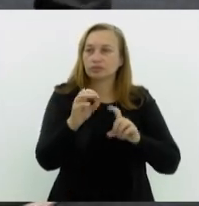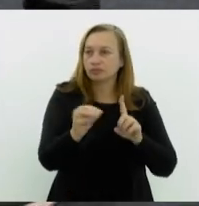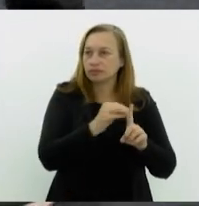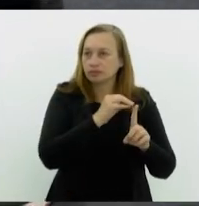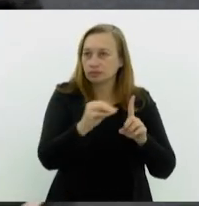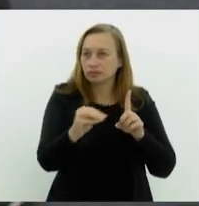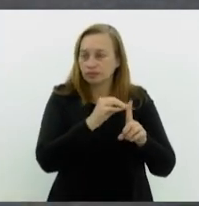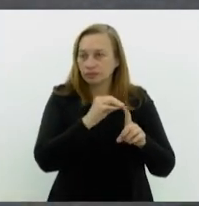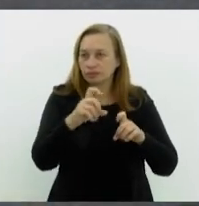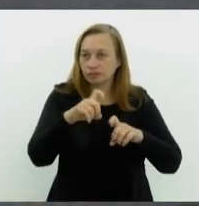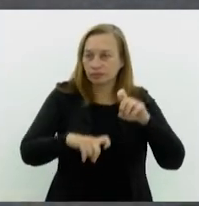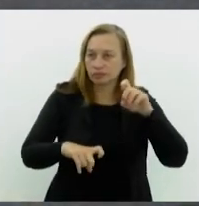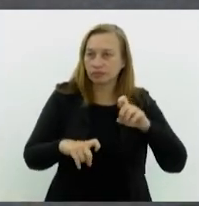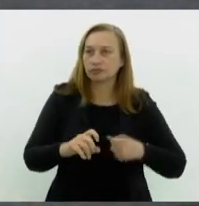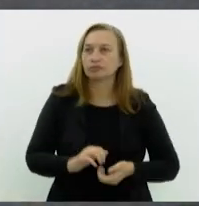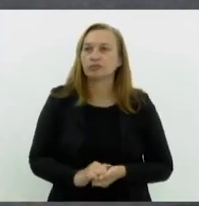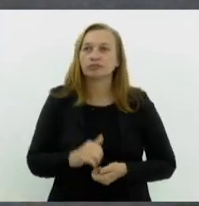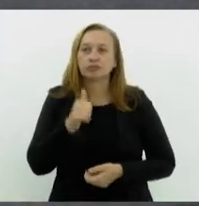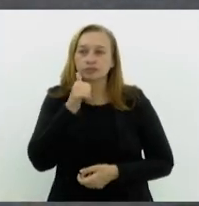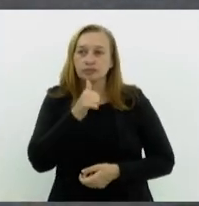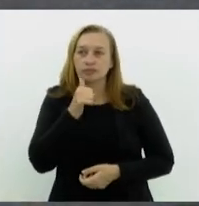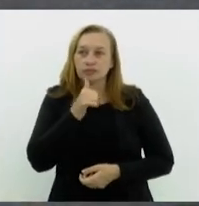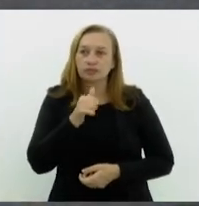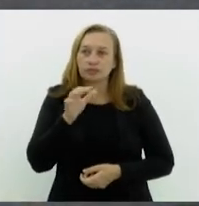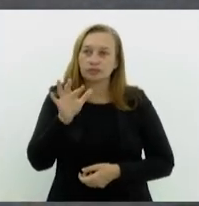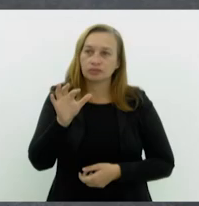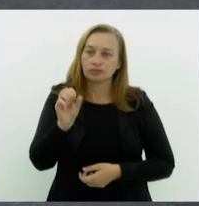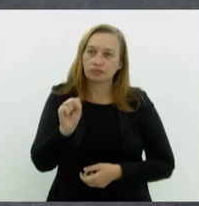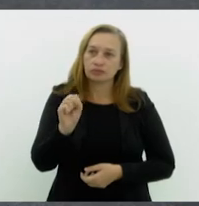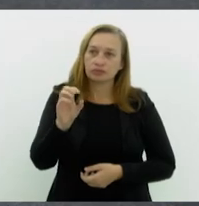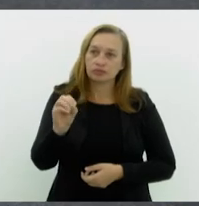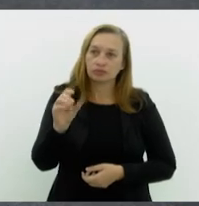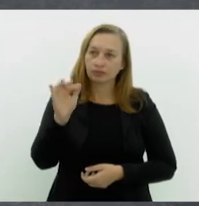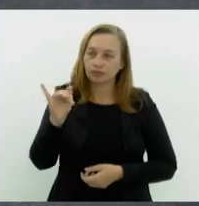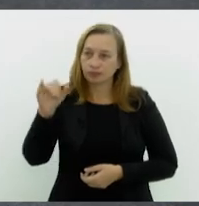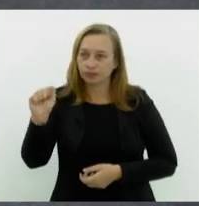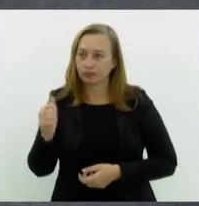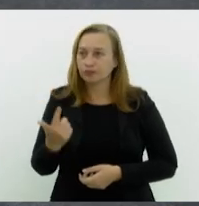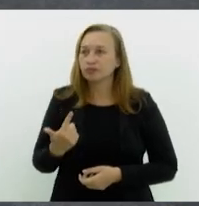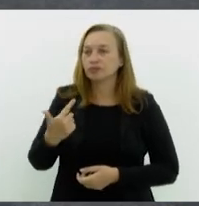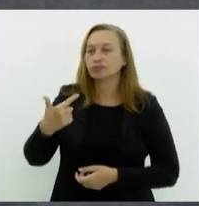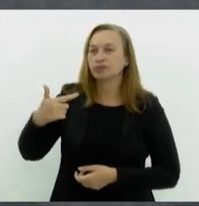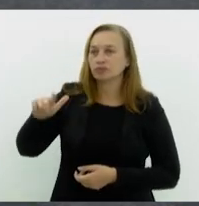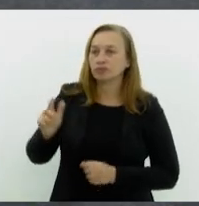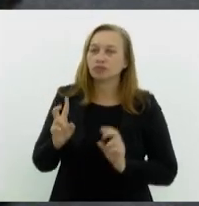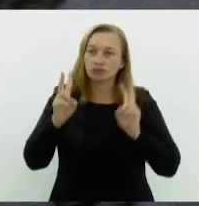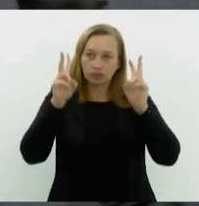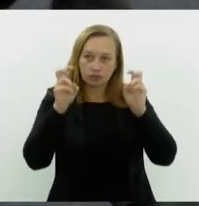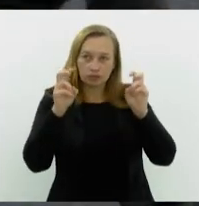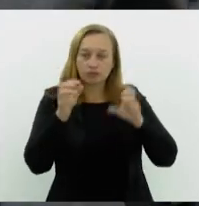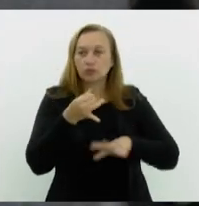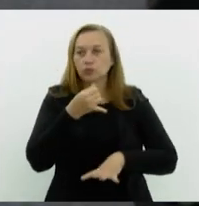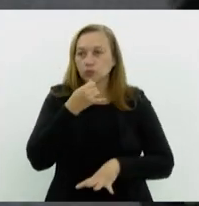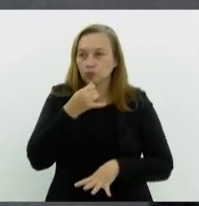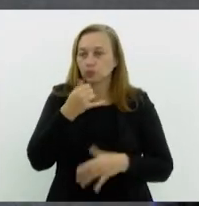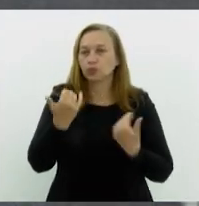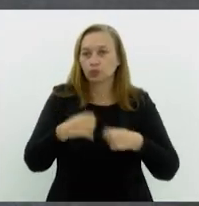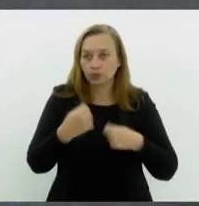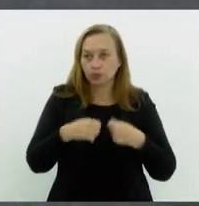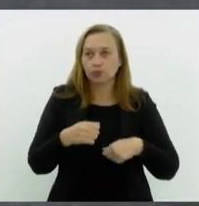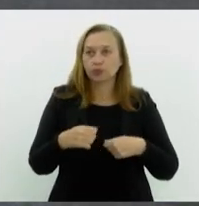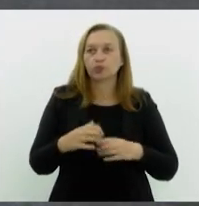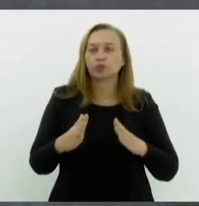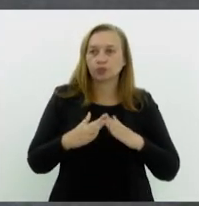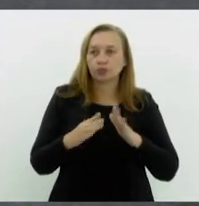como no caso da menina Sofia e tantos outros casos que nos escandaliza, mas a gente precisa que essa Casa de